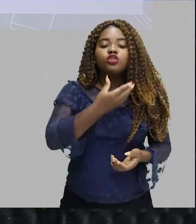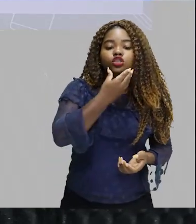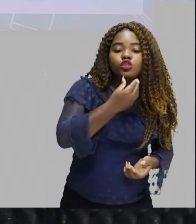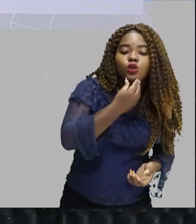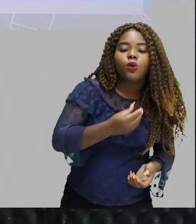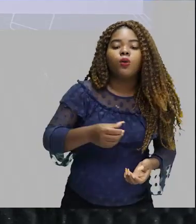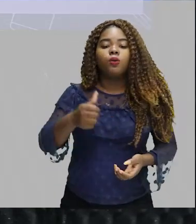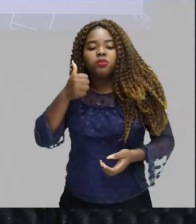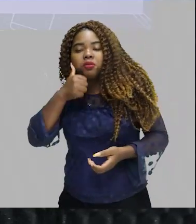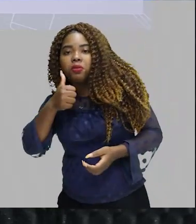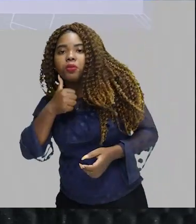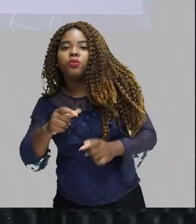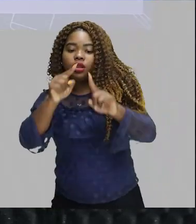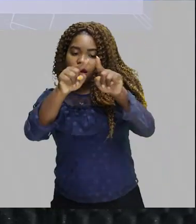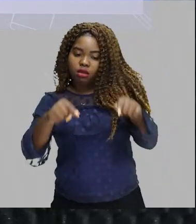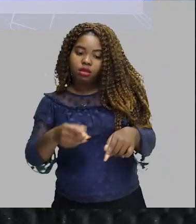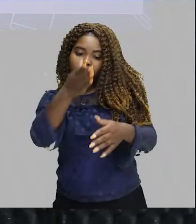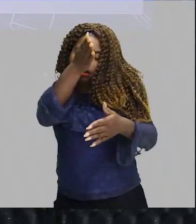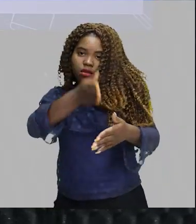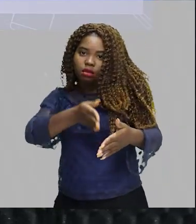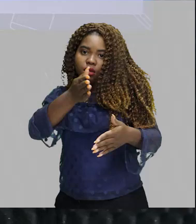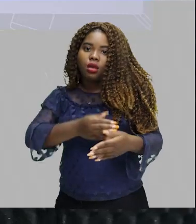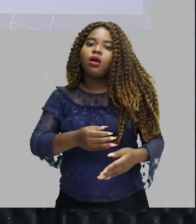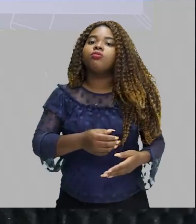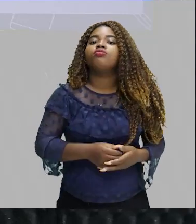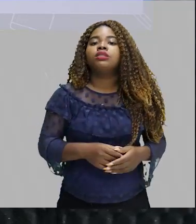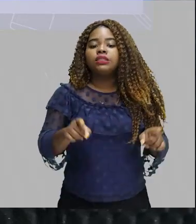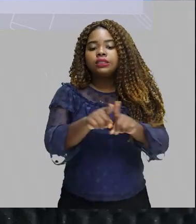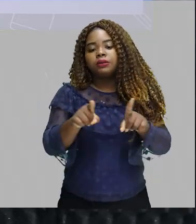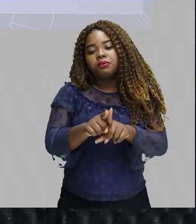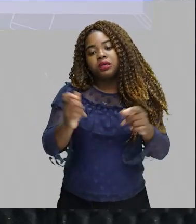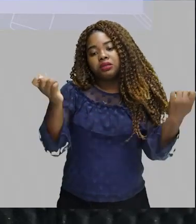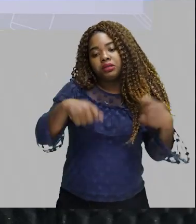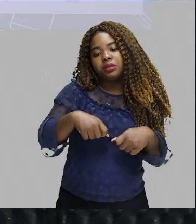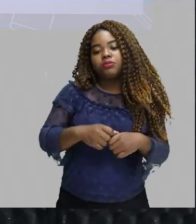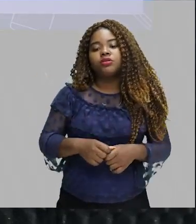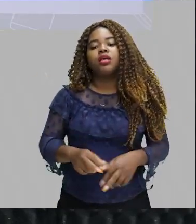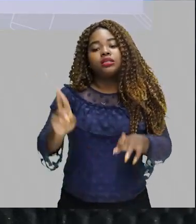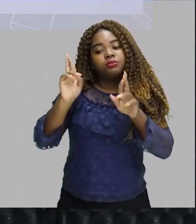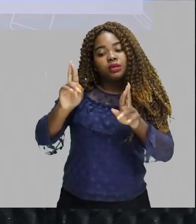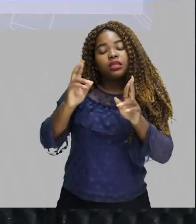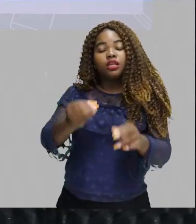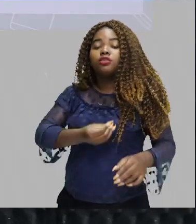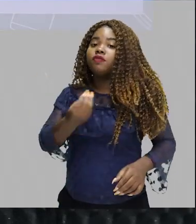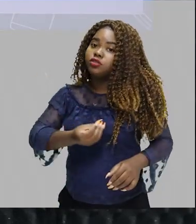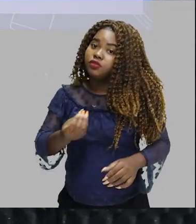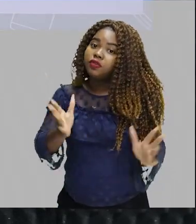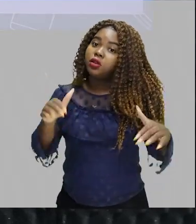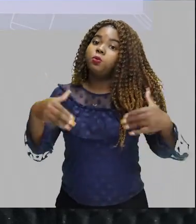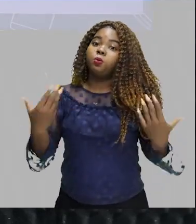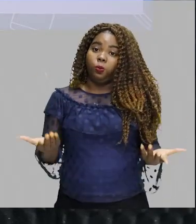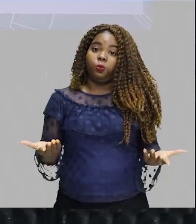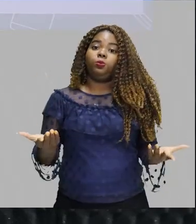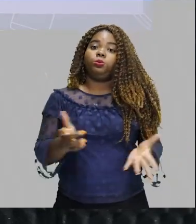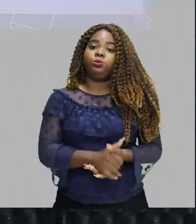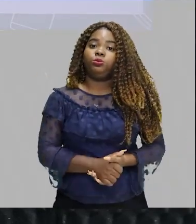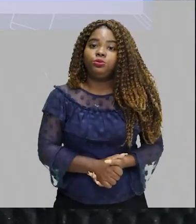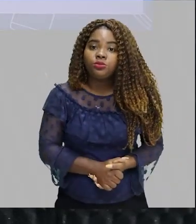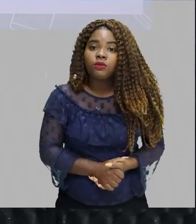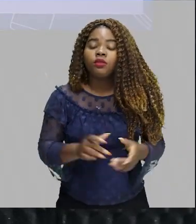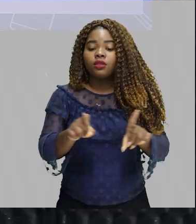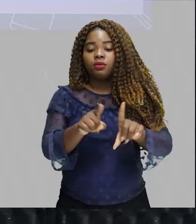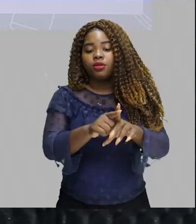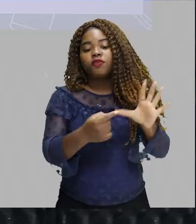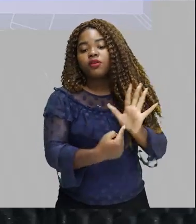mulheres. Ele vai me mostrar, por exemplo, a média da expectativa de vida. Tá bom? Ele vai me mostrar,